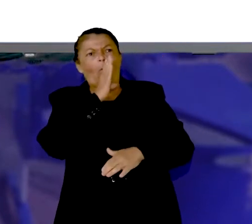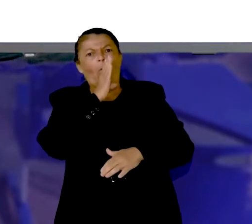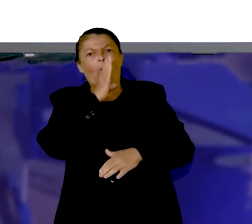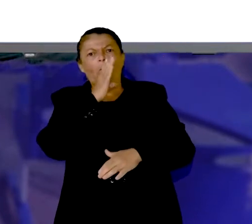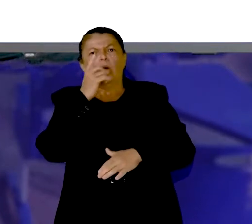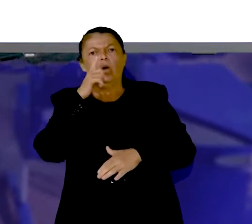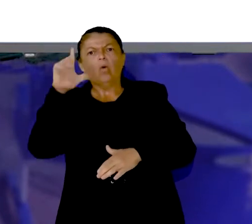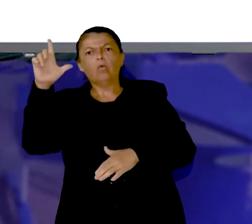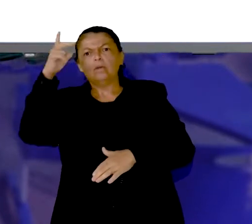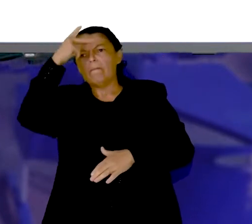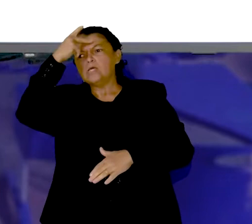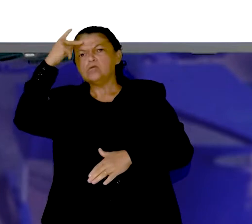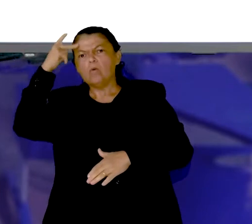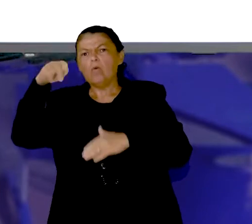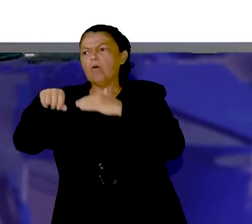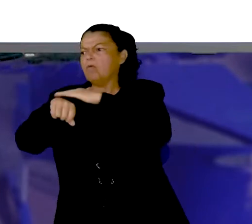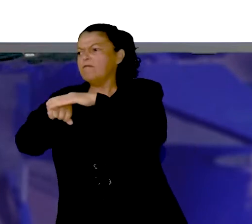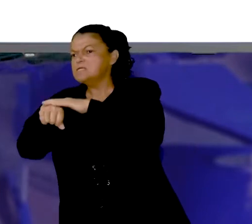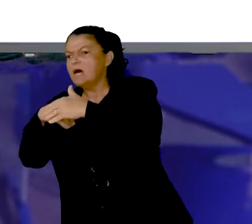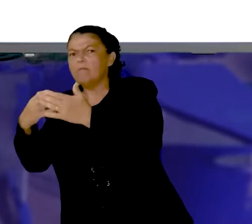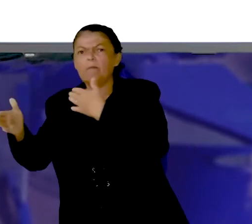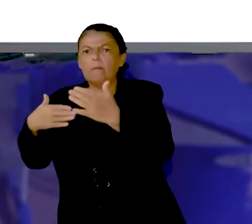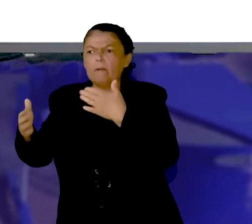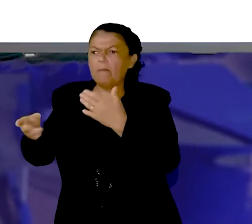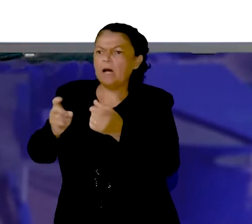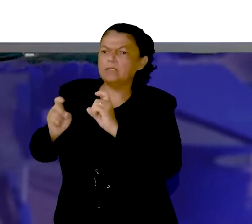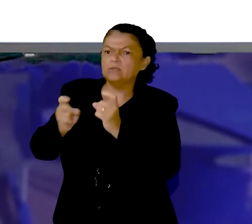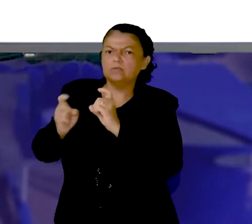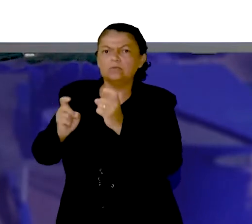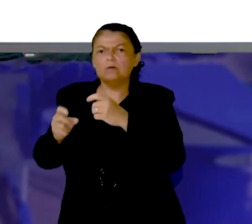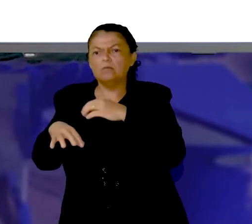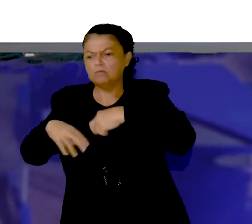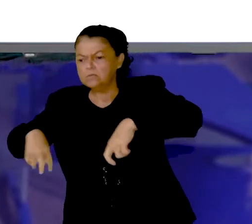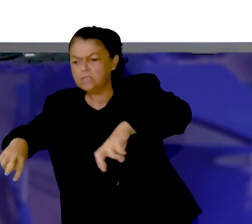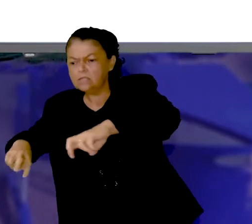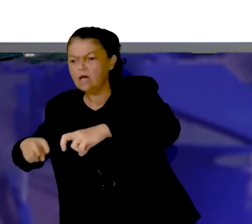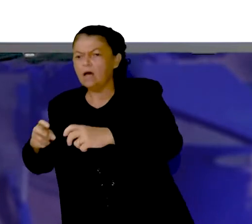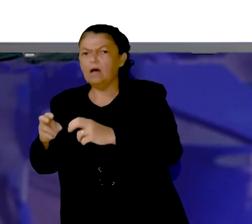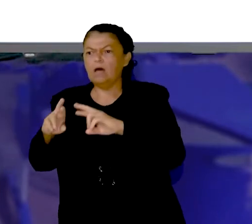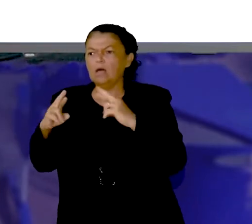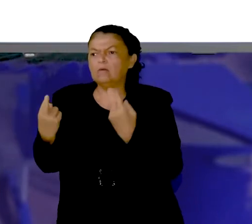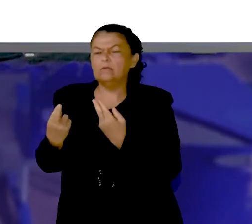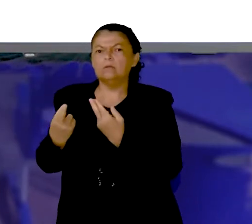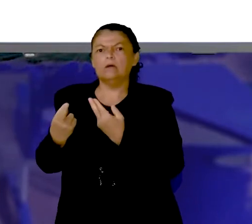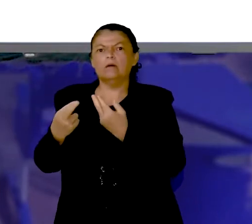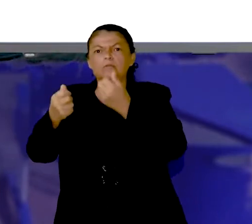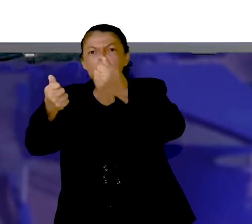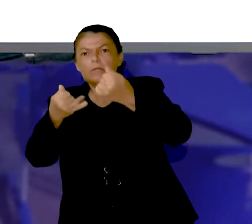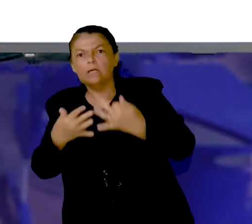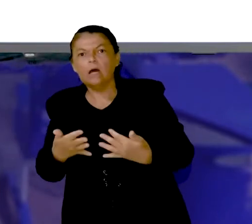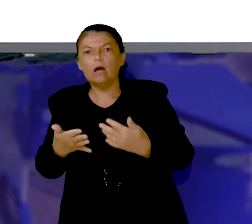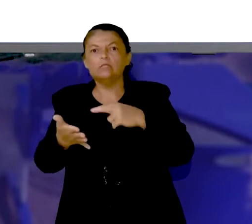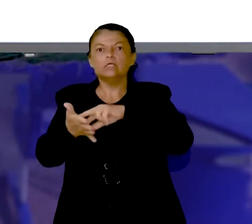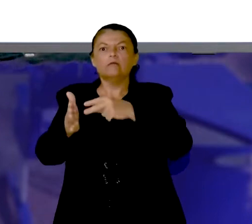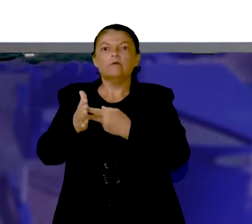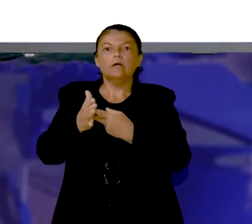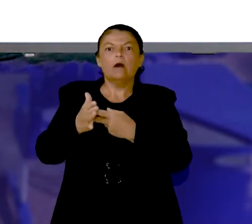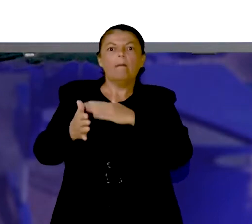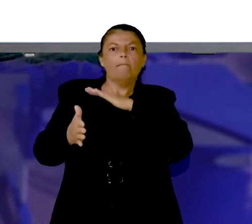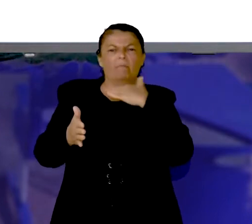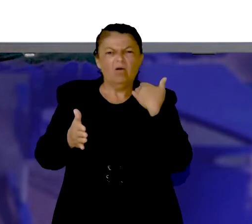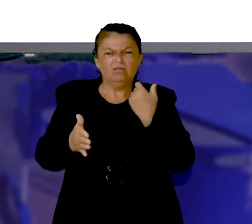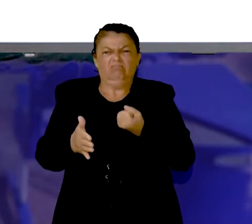tratando, conversando sobre o que é a morte ou pensando sobre ela de uma